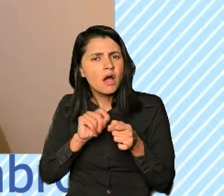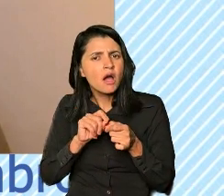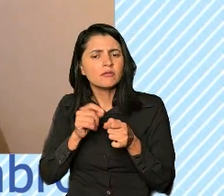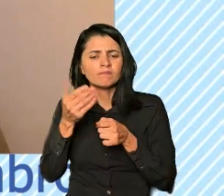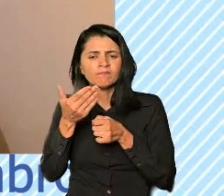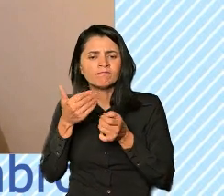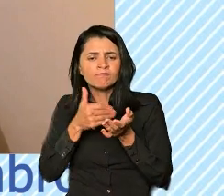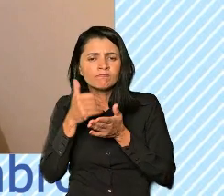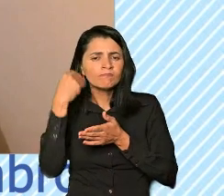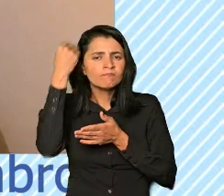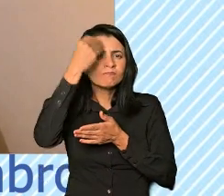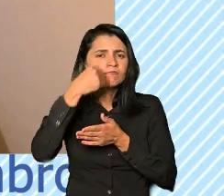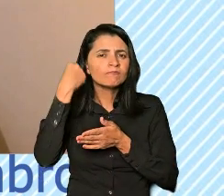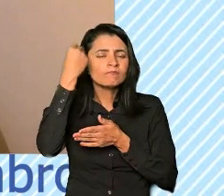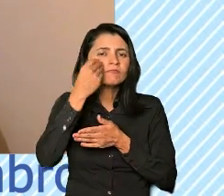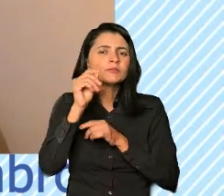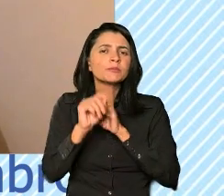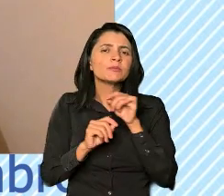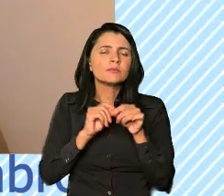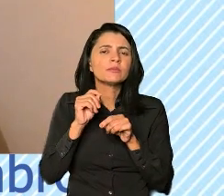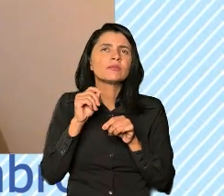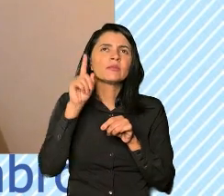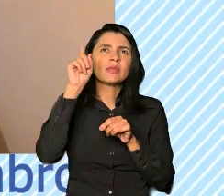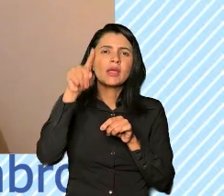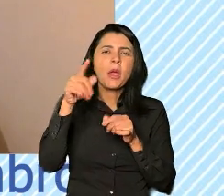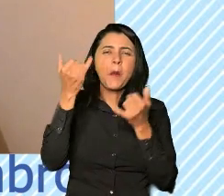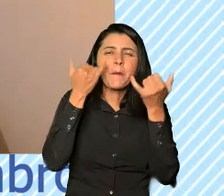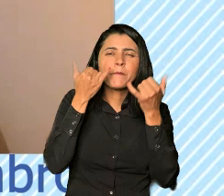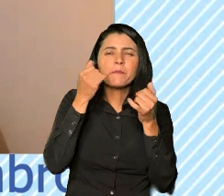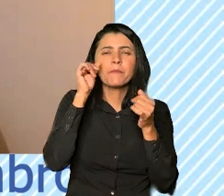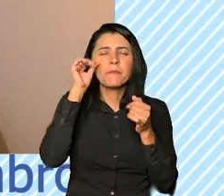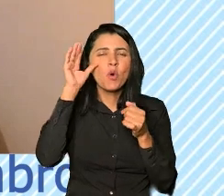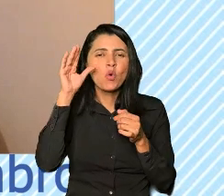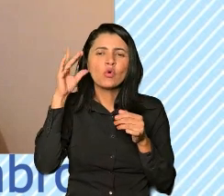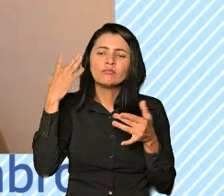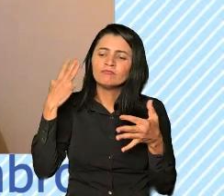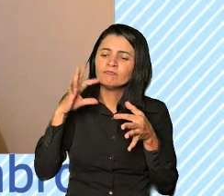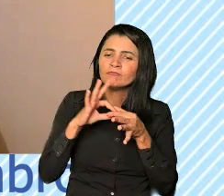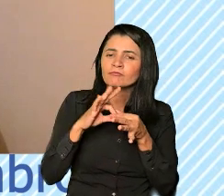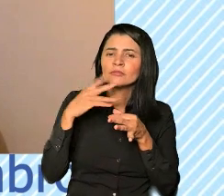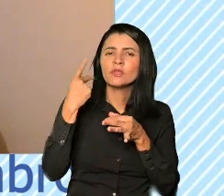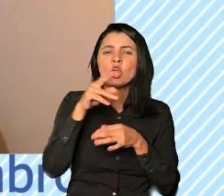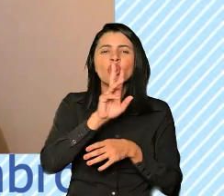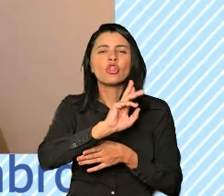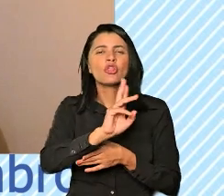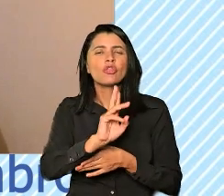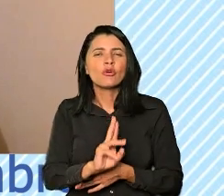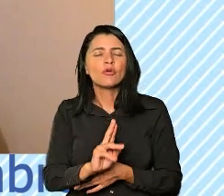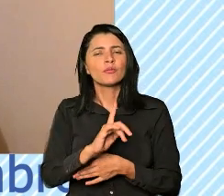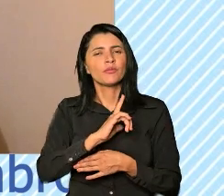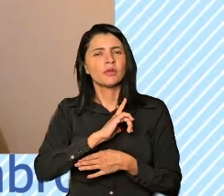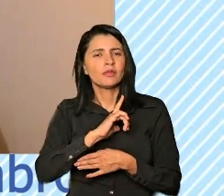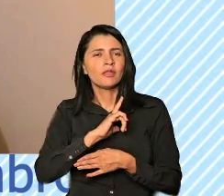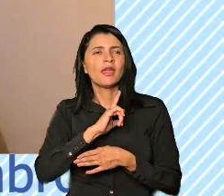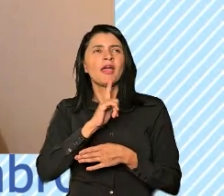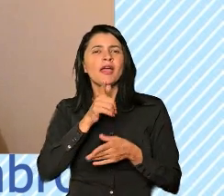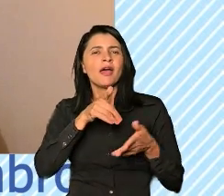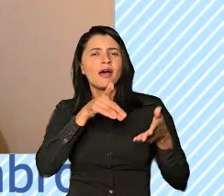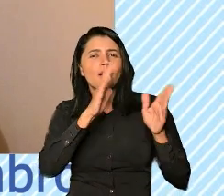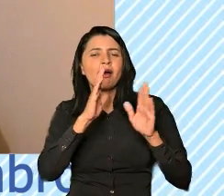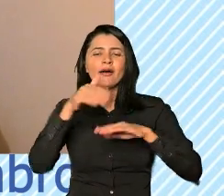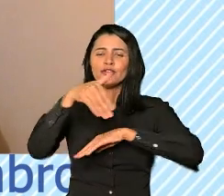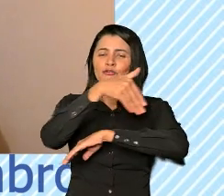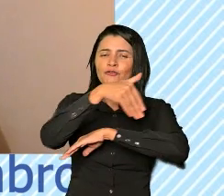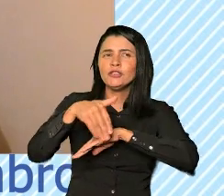dessa experiência, que é o pouco conhecimento, o apego dos nomes que a gente tem aos edifícios, às